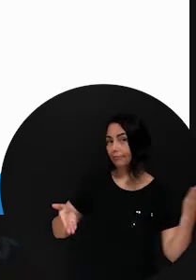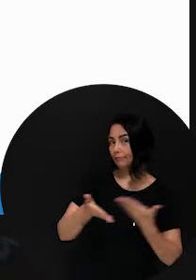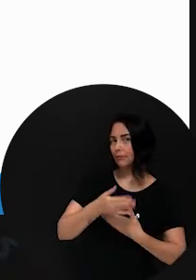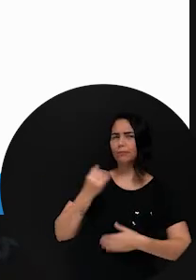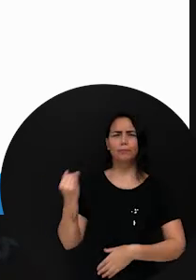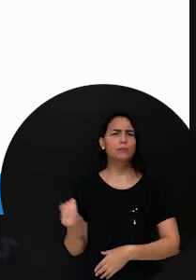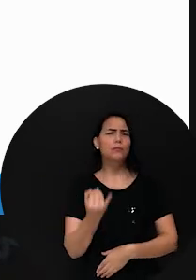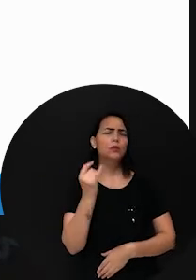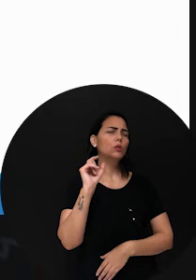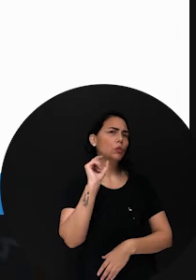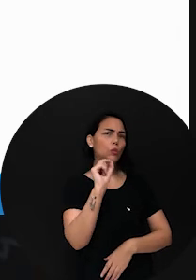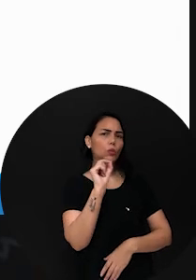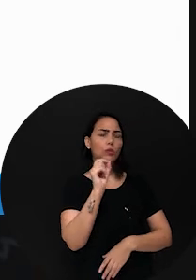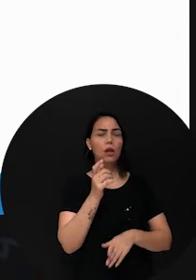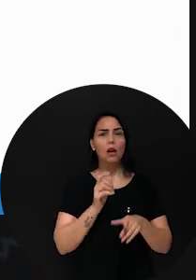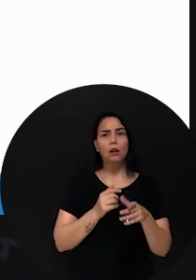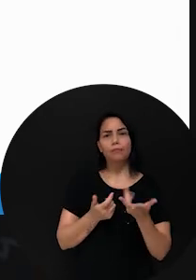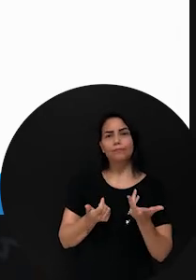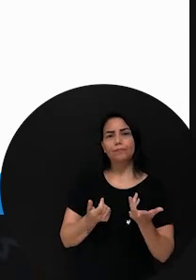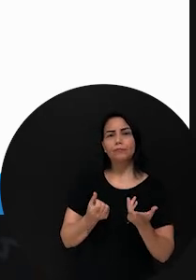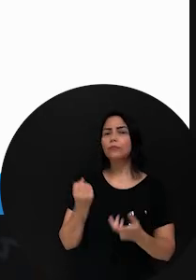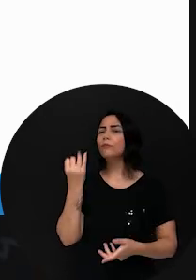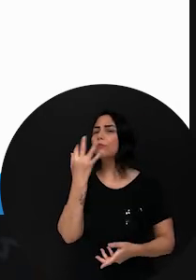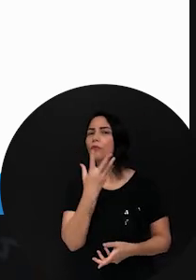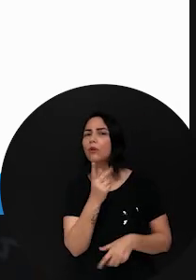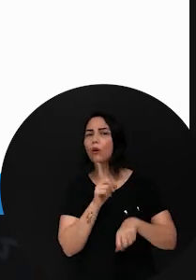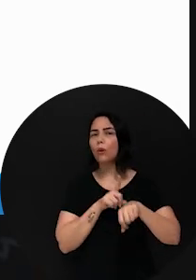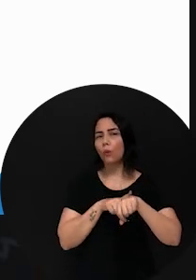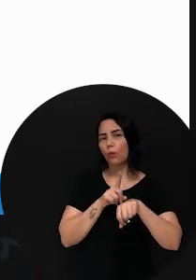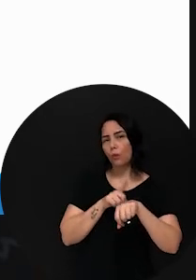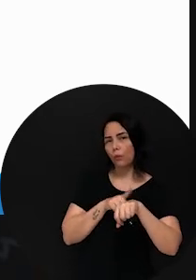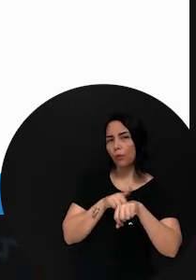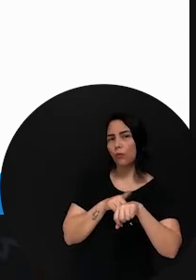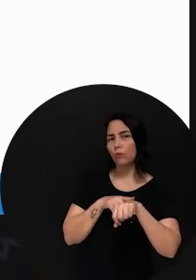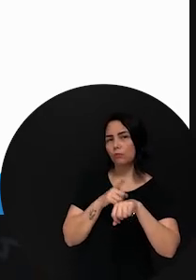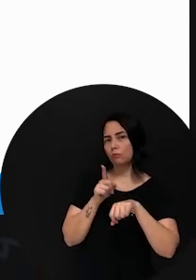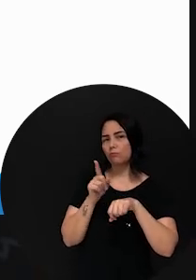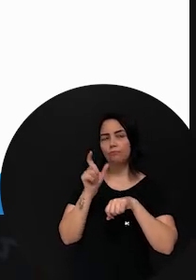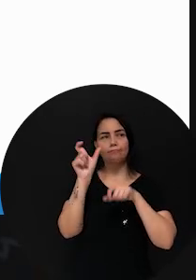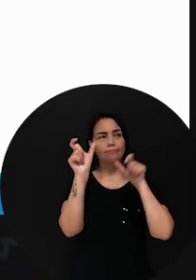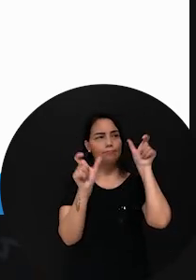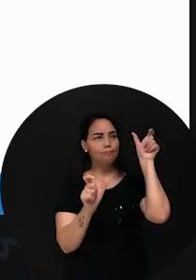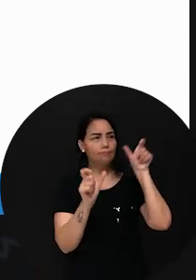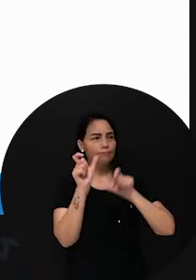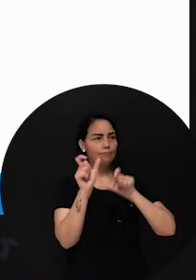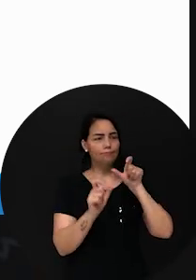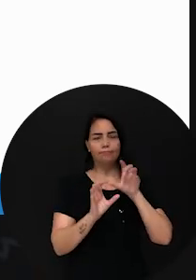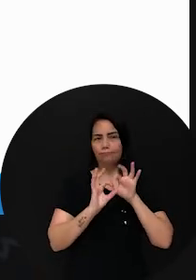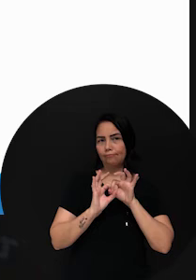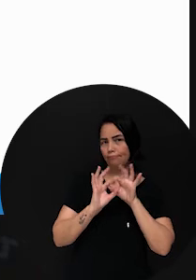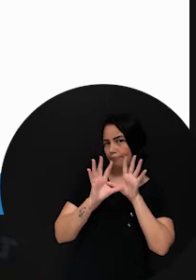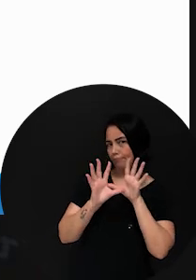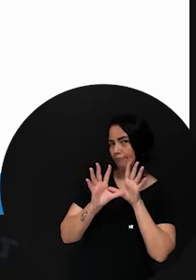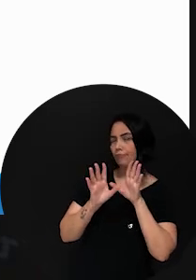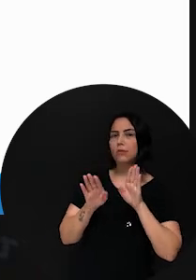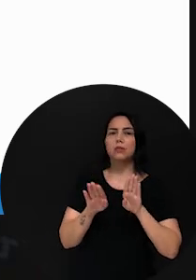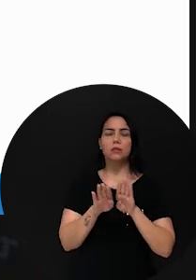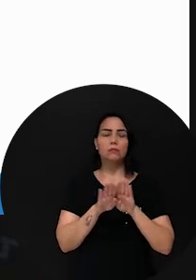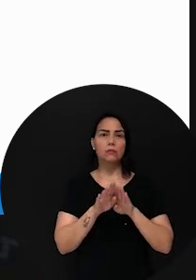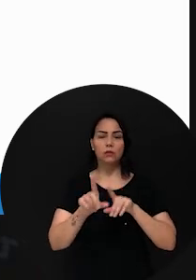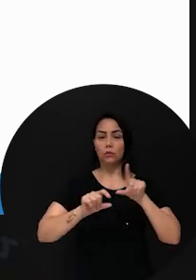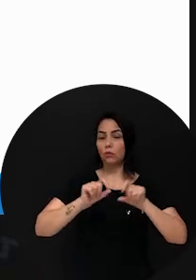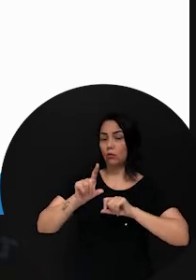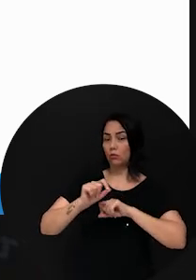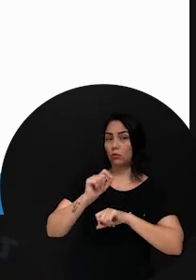para a questão de estar verificando as disponibilidades dos horários compatíveis aí com o instrumento selecionado,